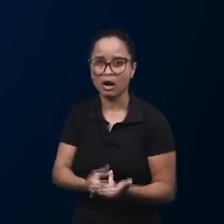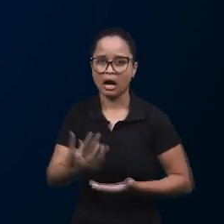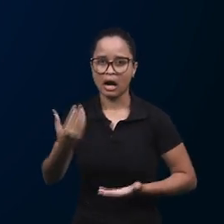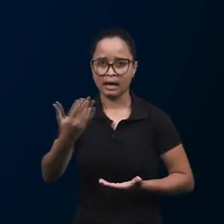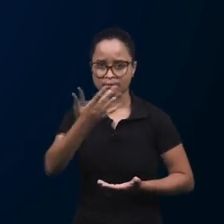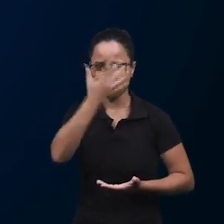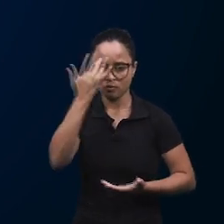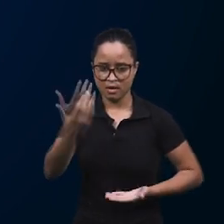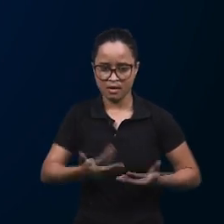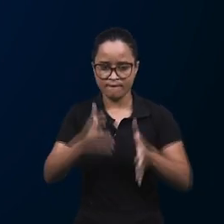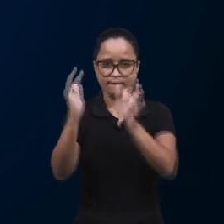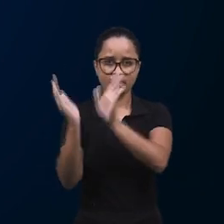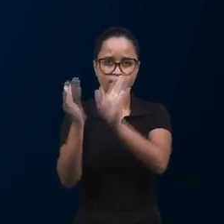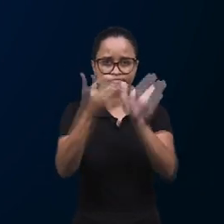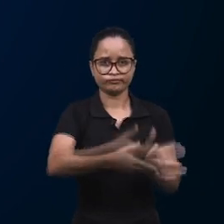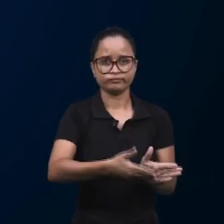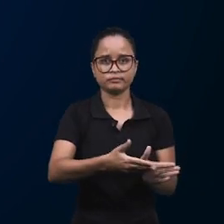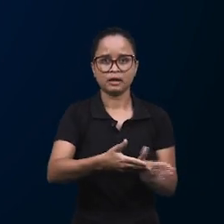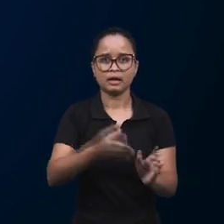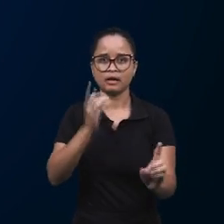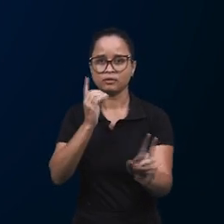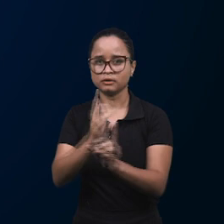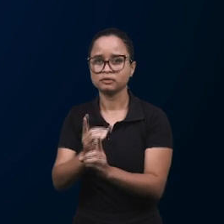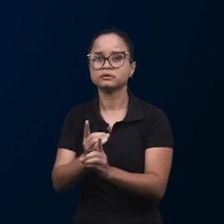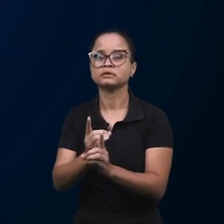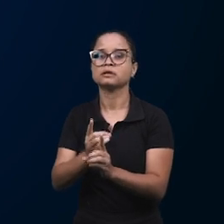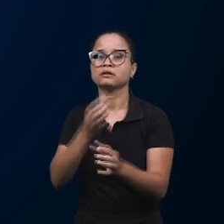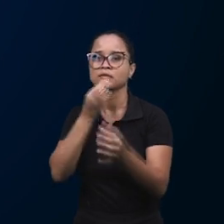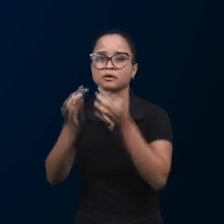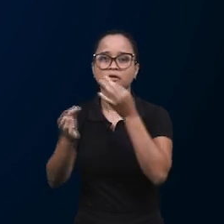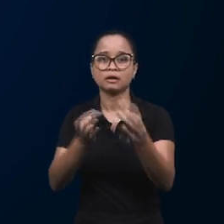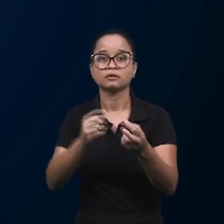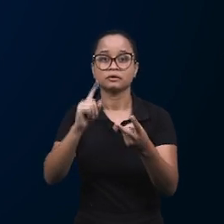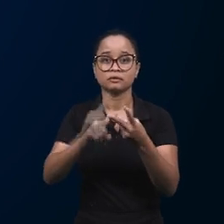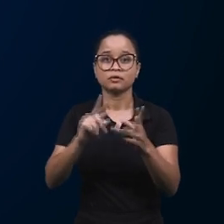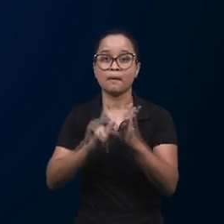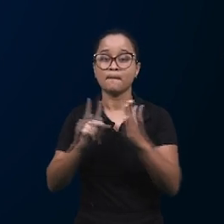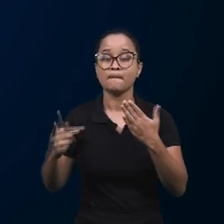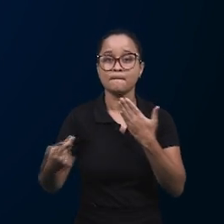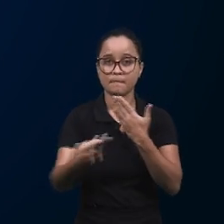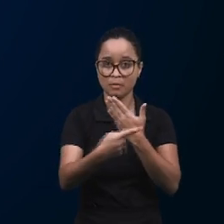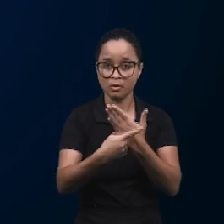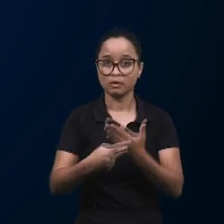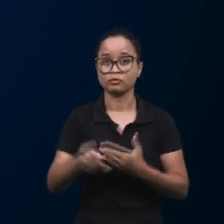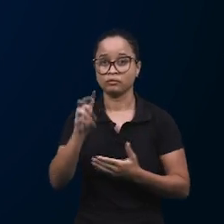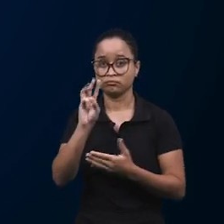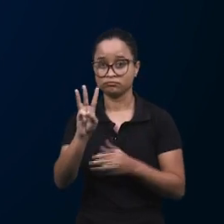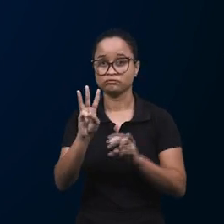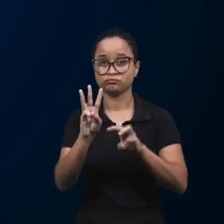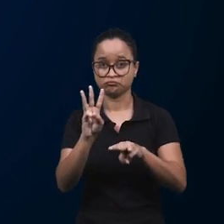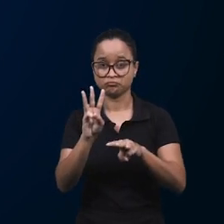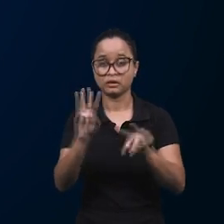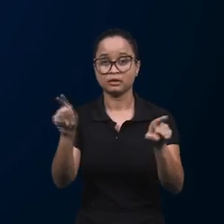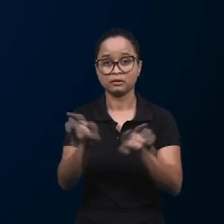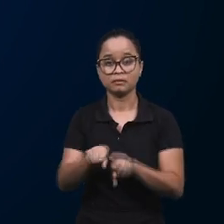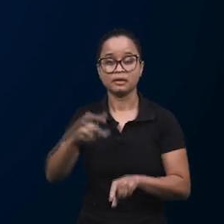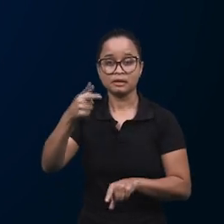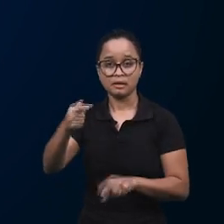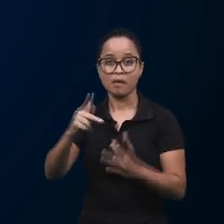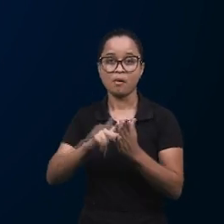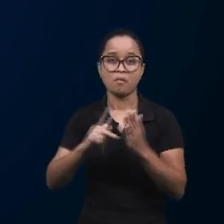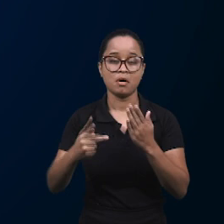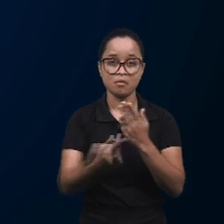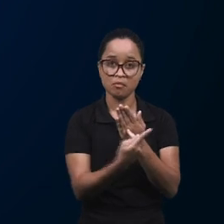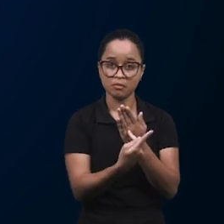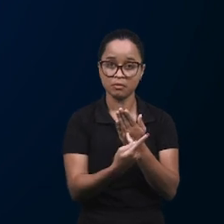aos infiéis, encontrados no comentário da segunda parábola, no trigo e joio, e a